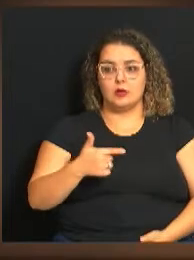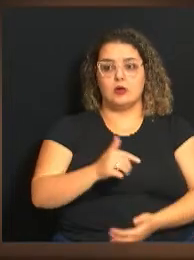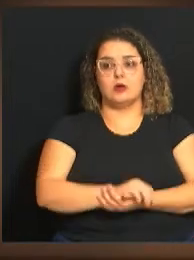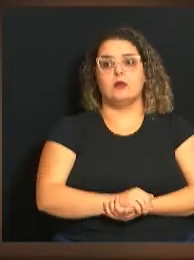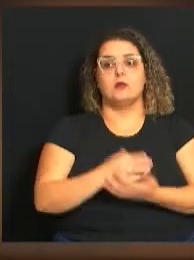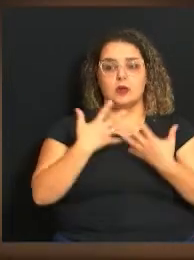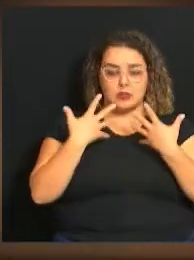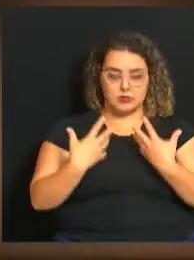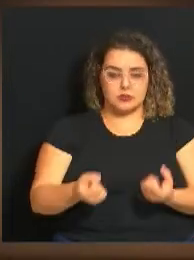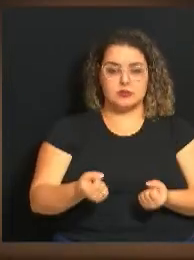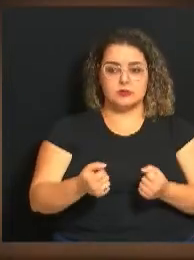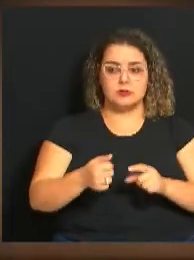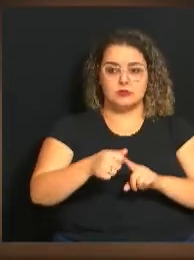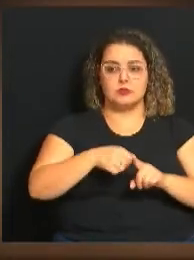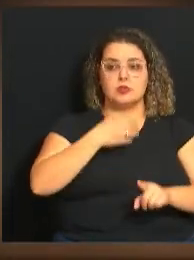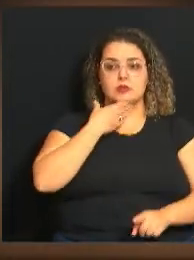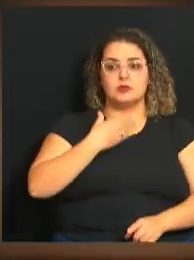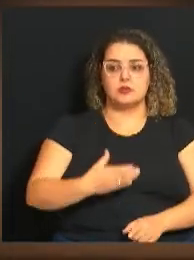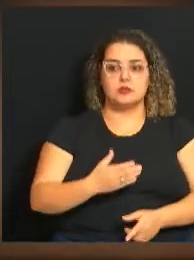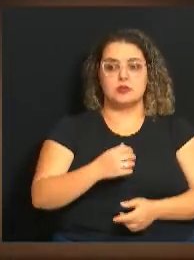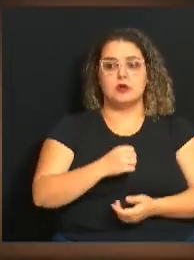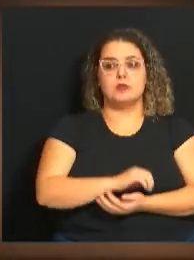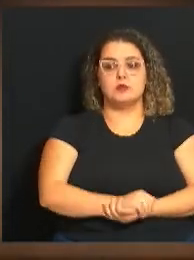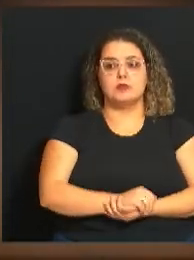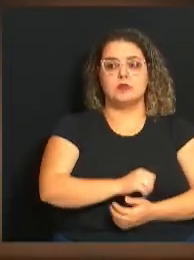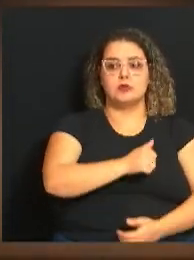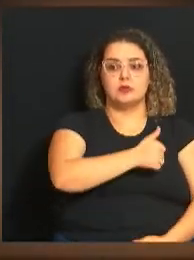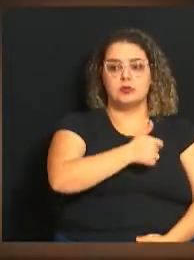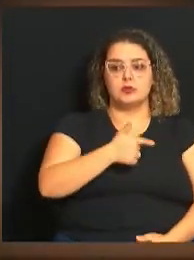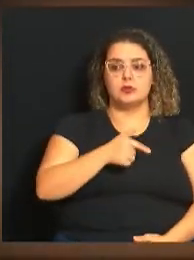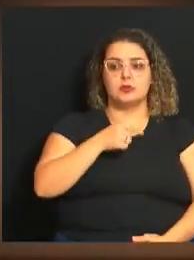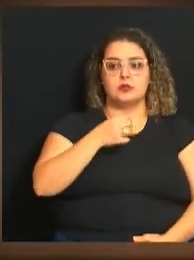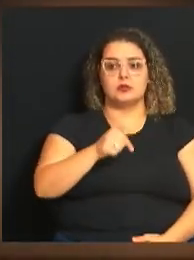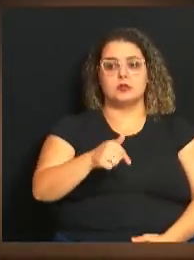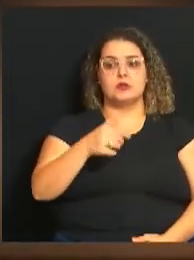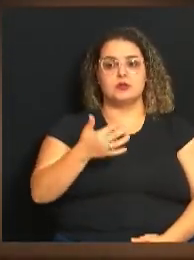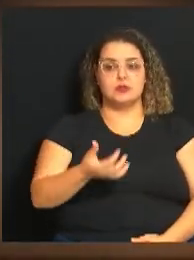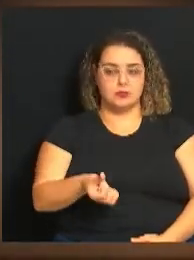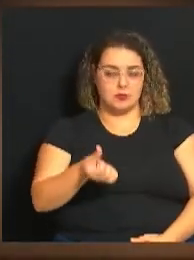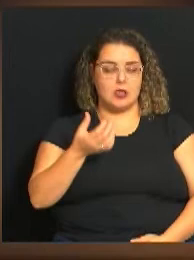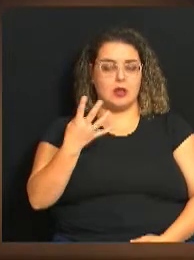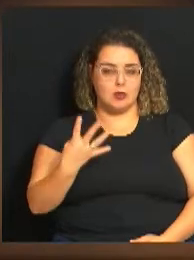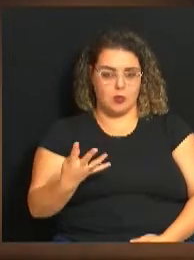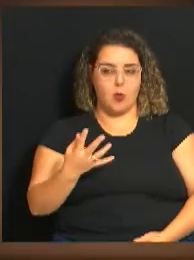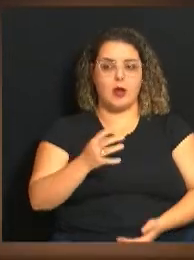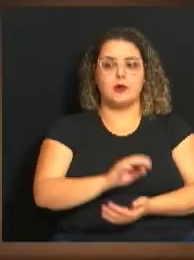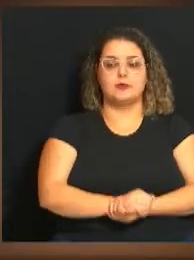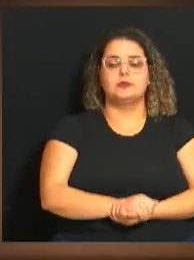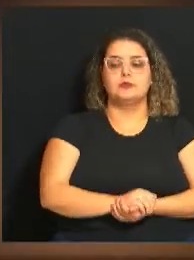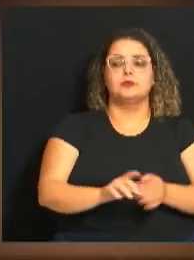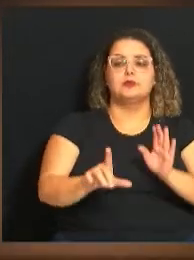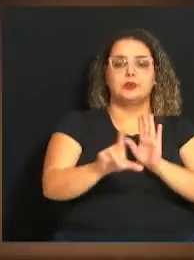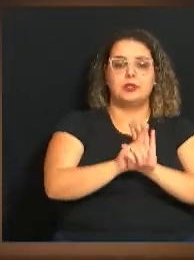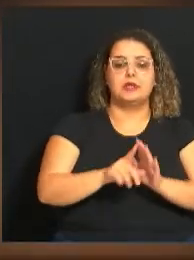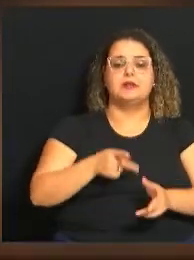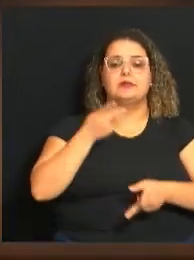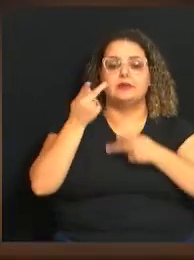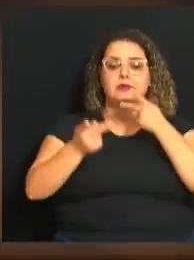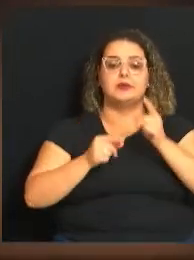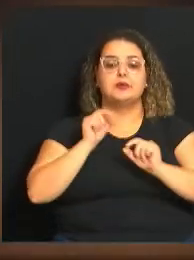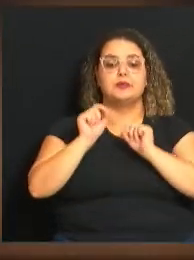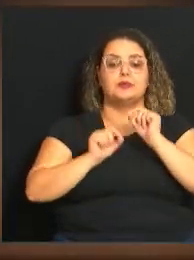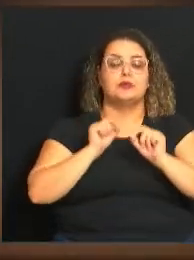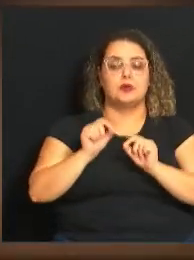sancionada em dezembro de 2012, é a lei 12.764, nos dizendo